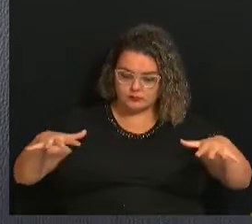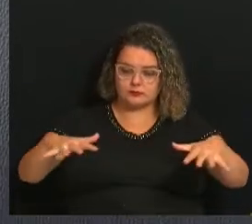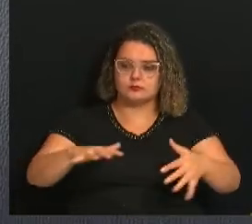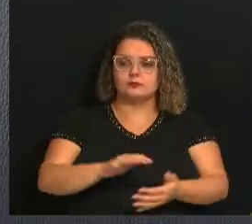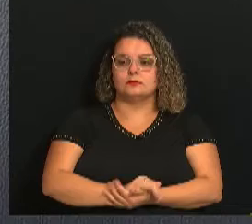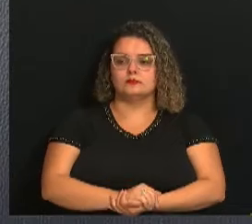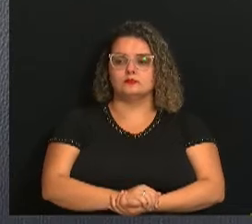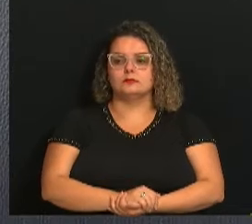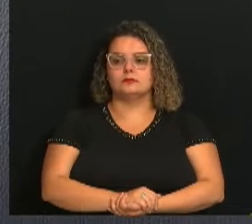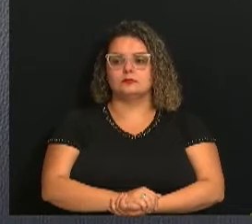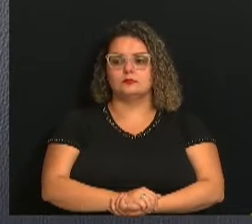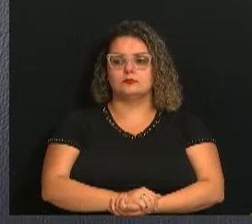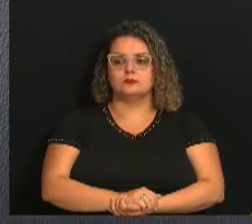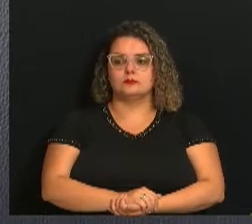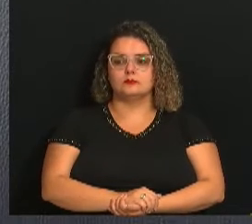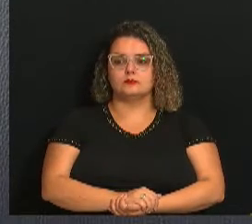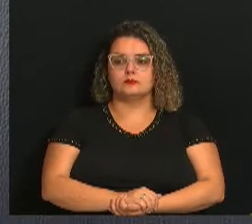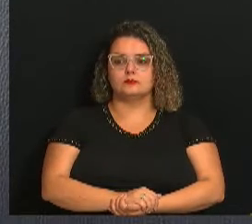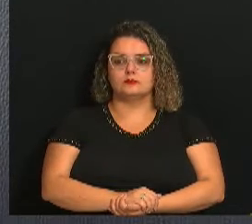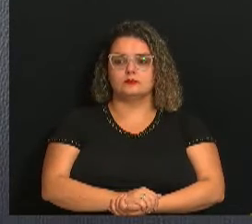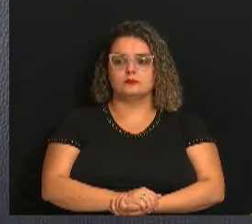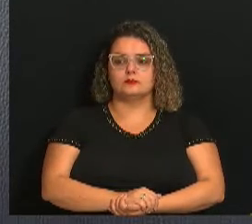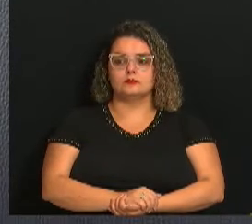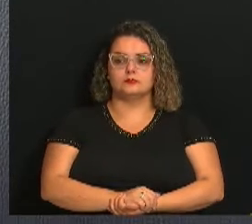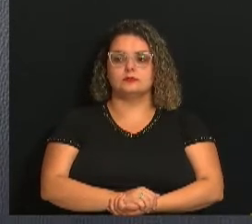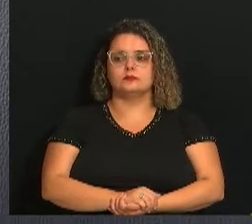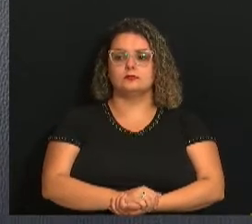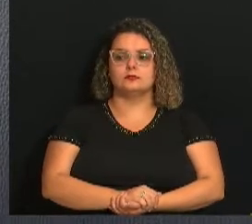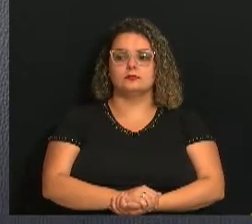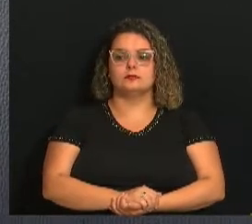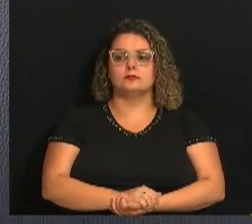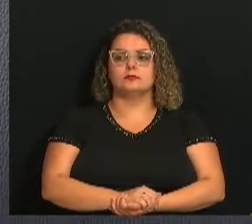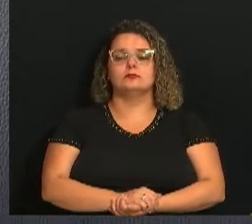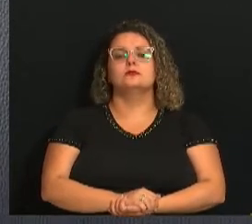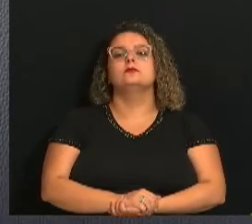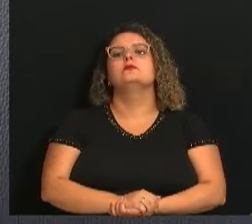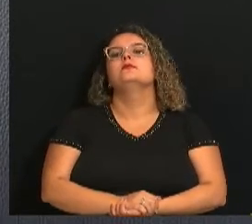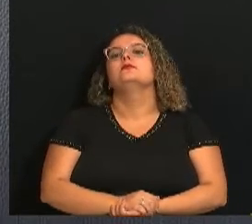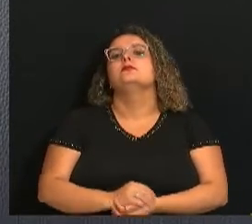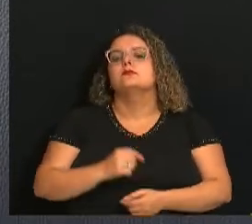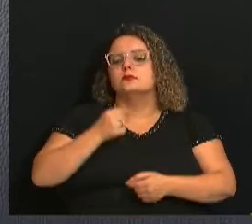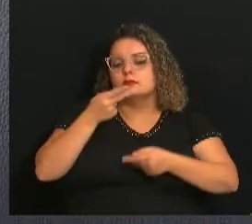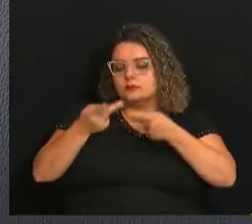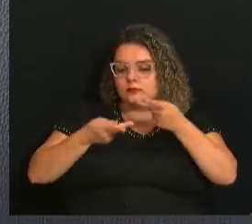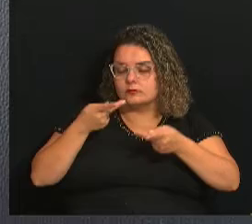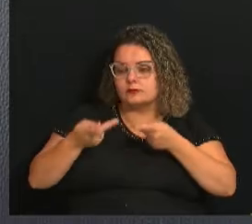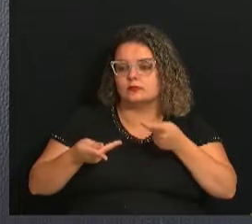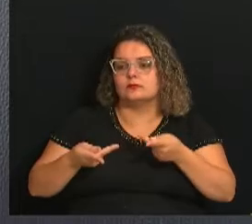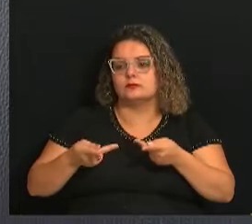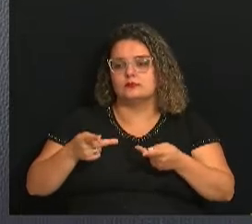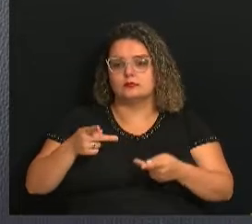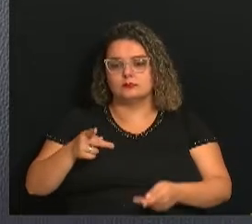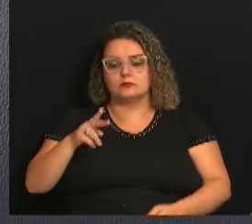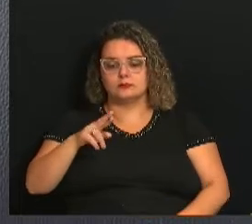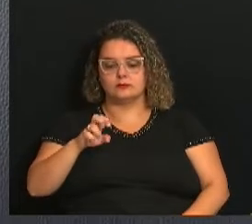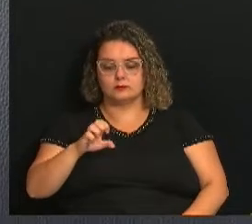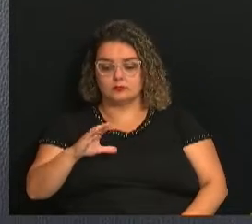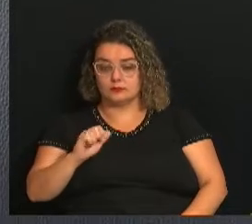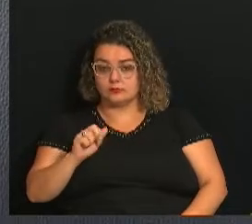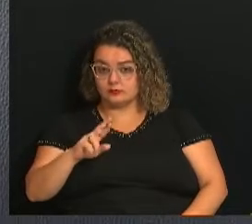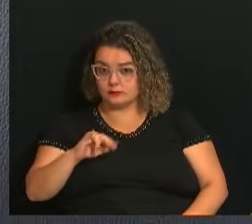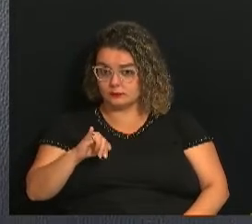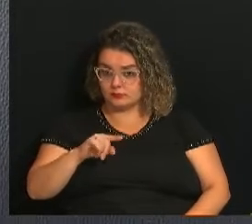aí, agora eu fiquei aqui com um pouco do que você falou, né, sobre essa questão da precarização, do desmonte. Então, a